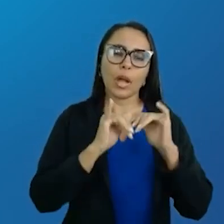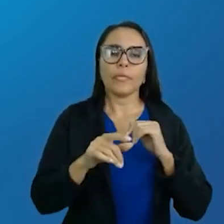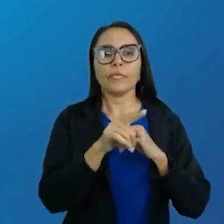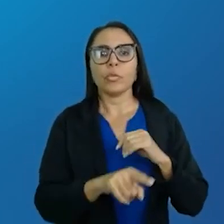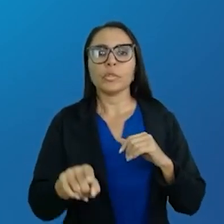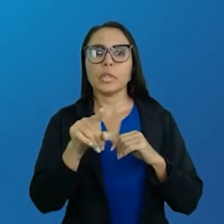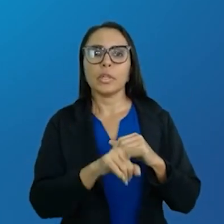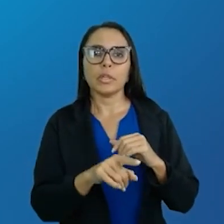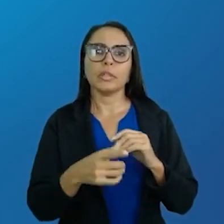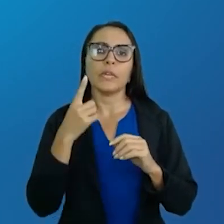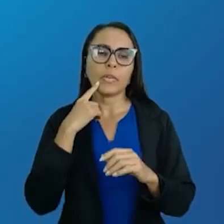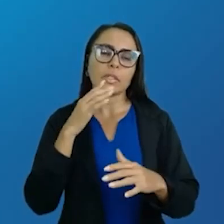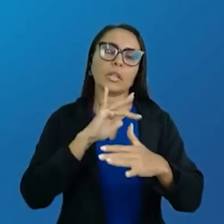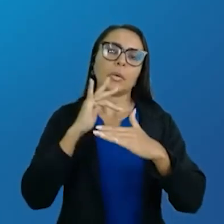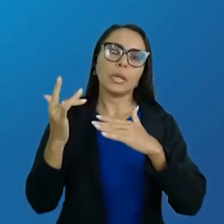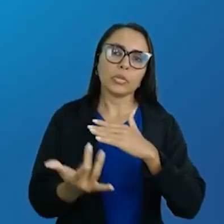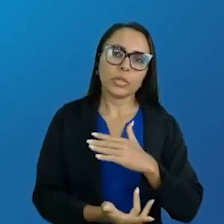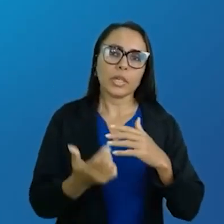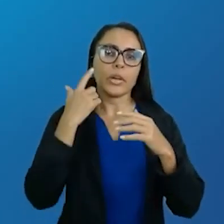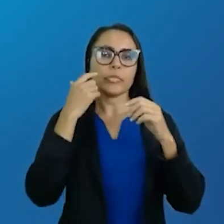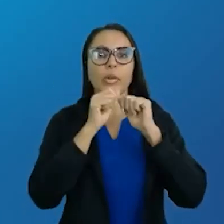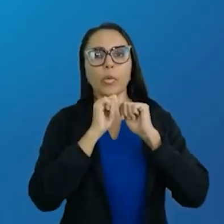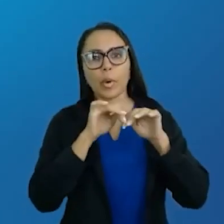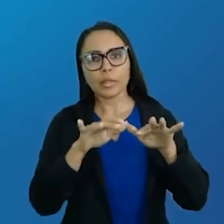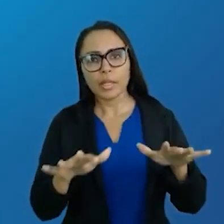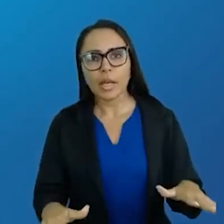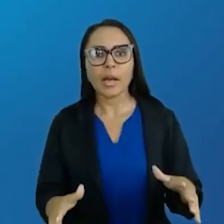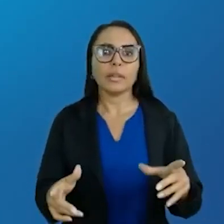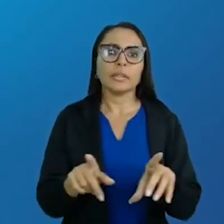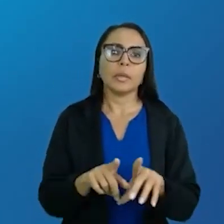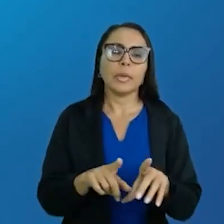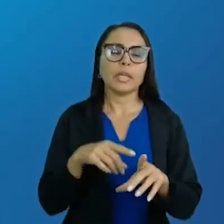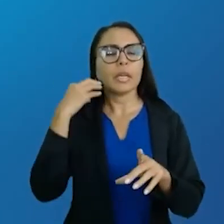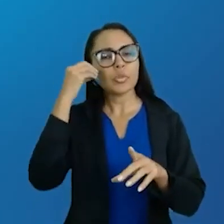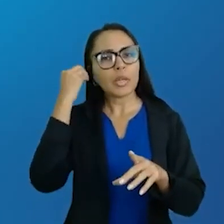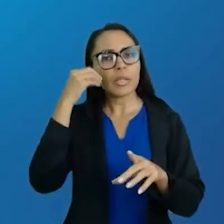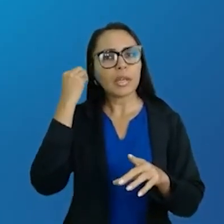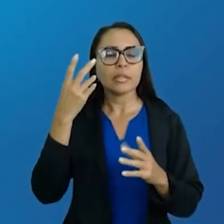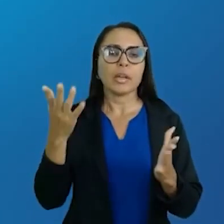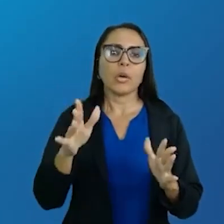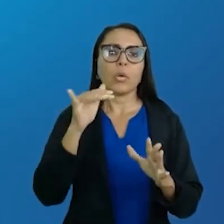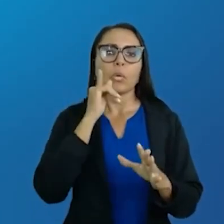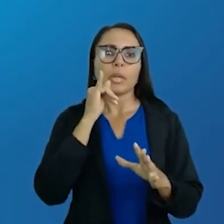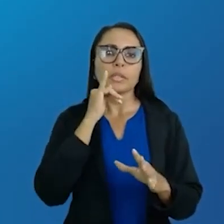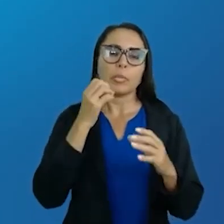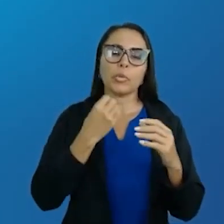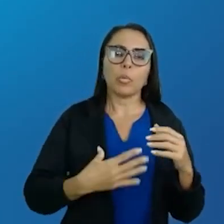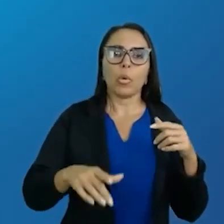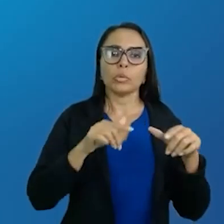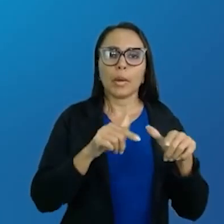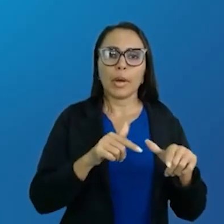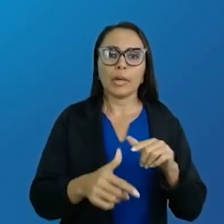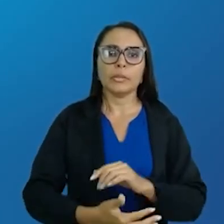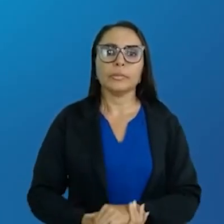que vai divulgar nas redes sociais, que vai compartilhar, que vai não sei o que. Isso parte muito da experiência. Um bom exemplo de um bom trabalho de UX